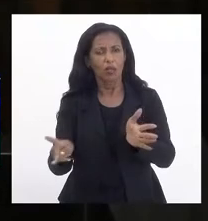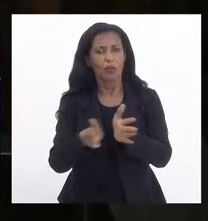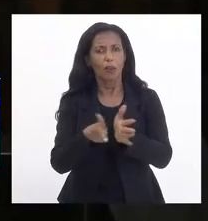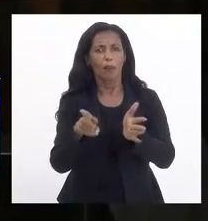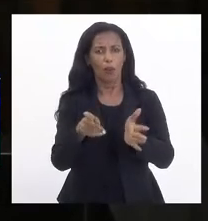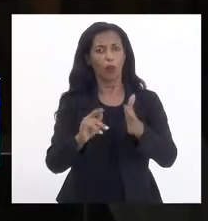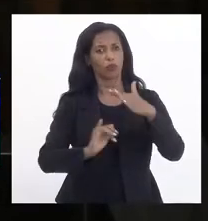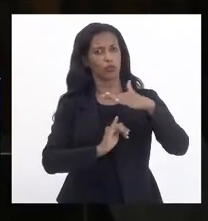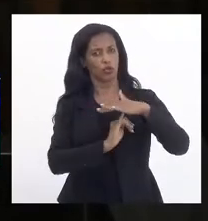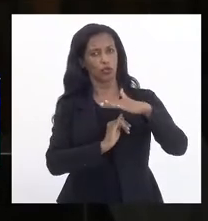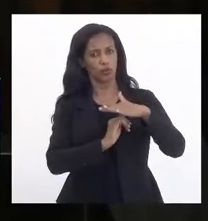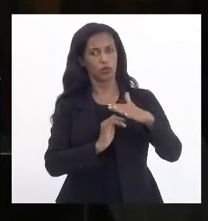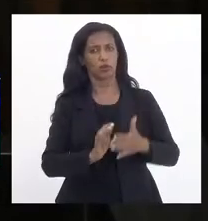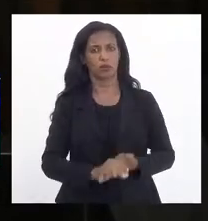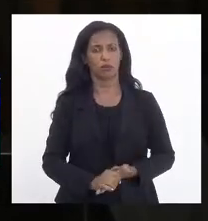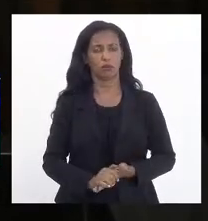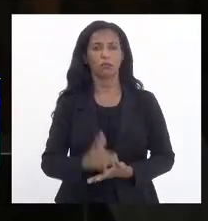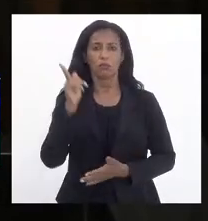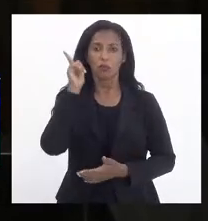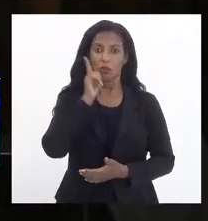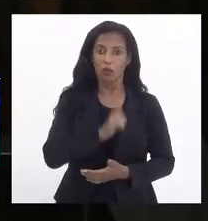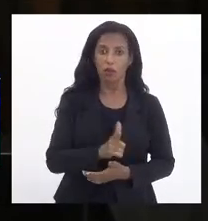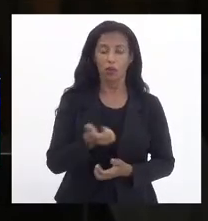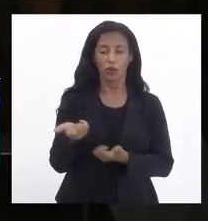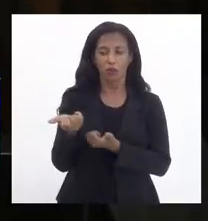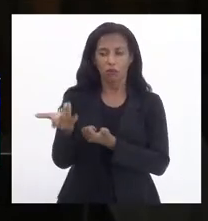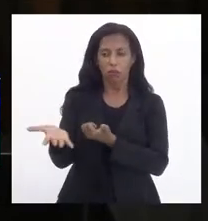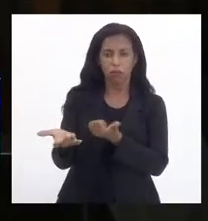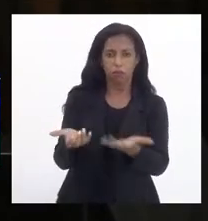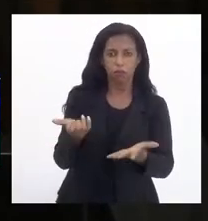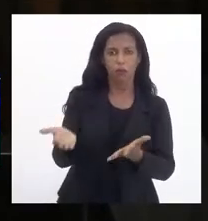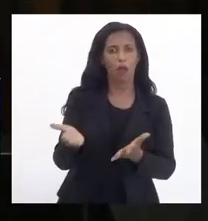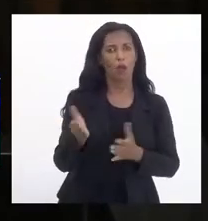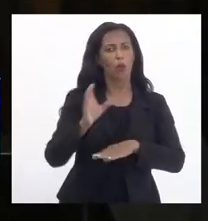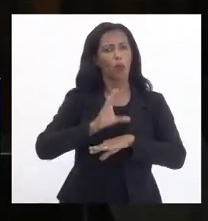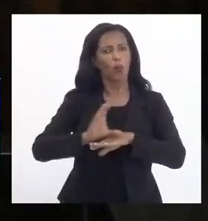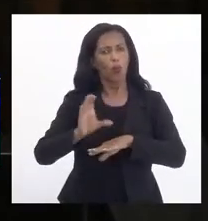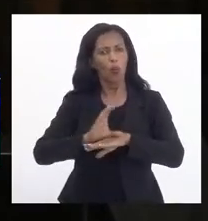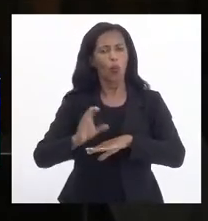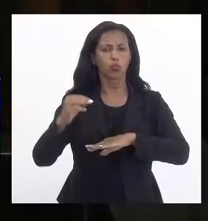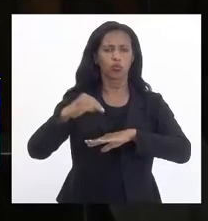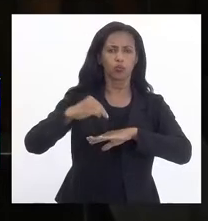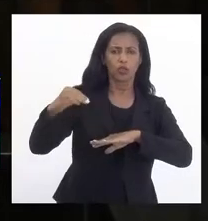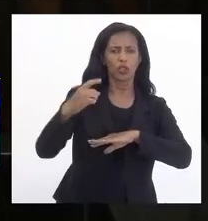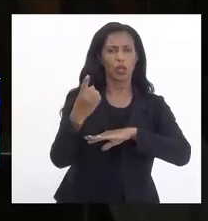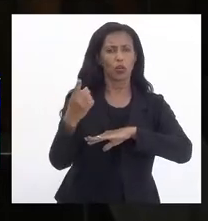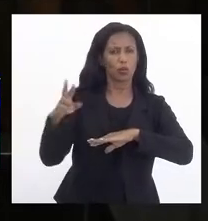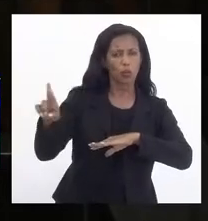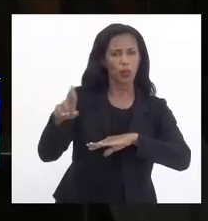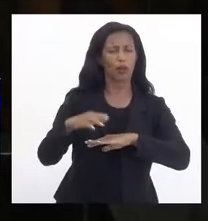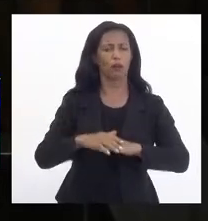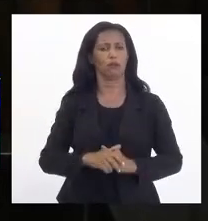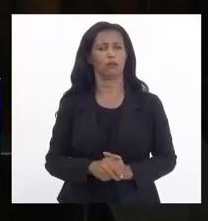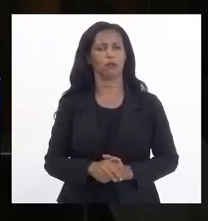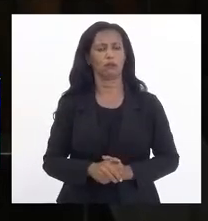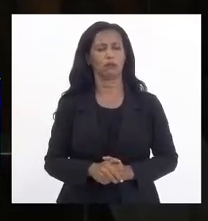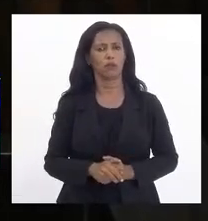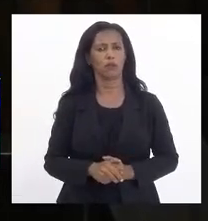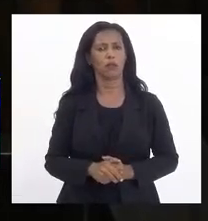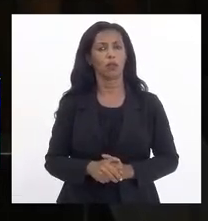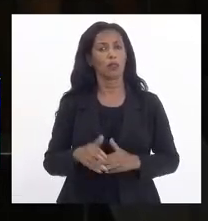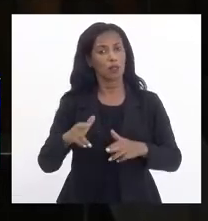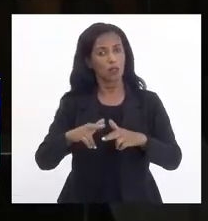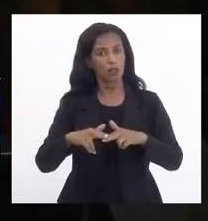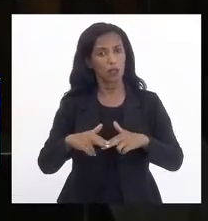à instituição, que consegue oferecer cursos de graduação, mestrado, doutorado, e que, por